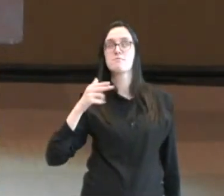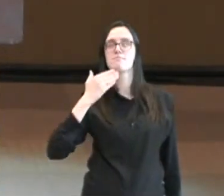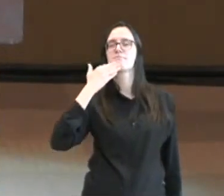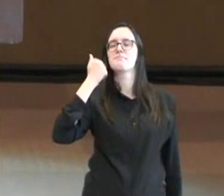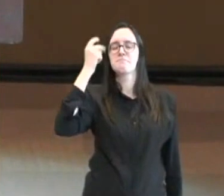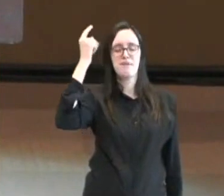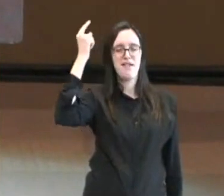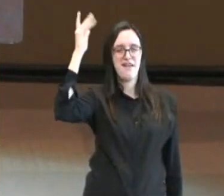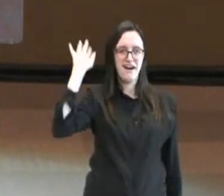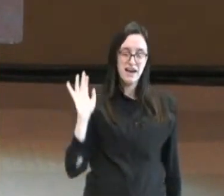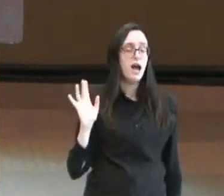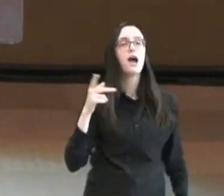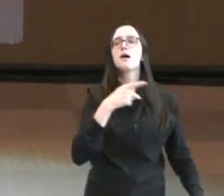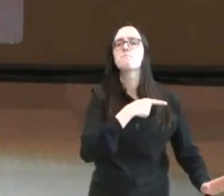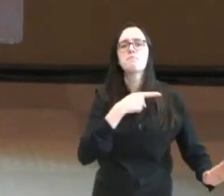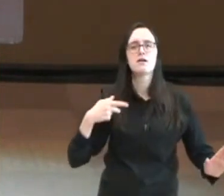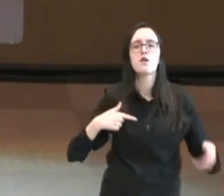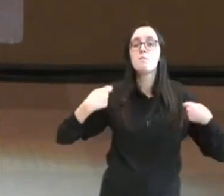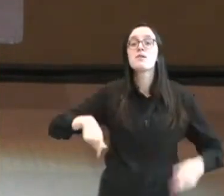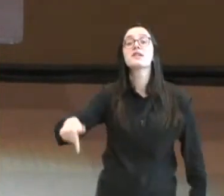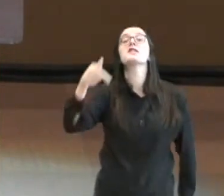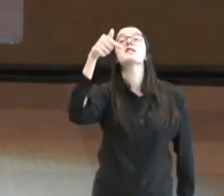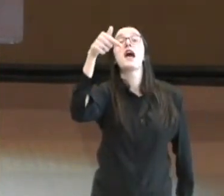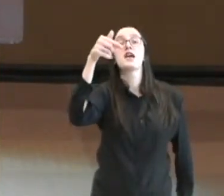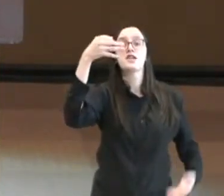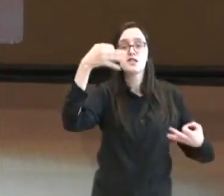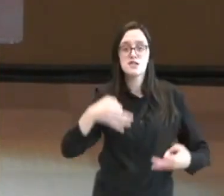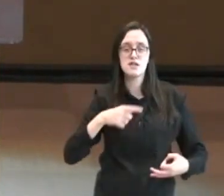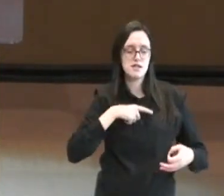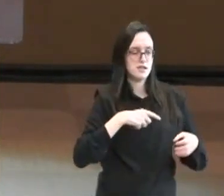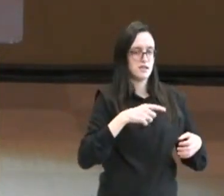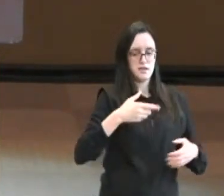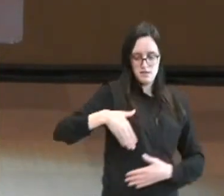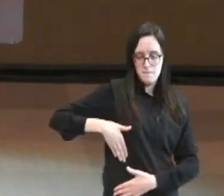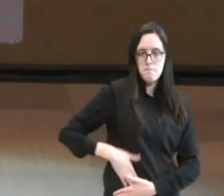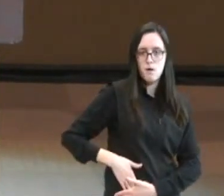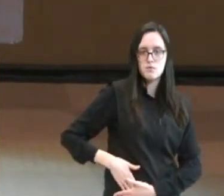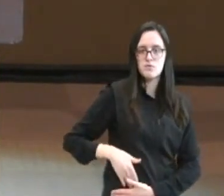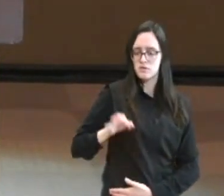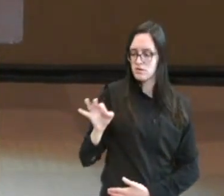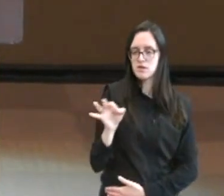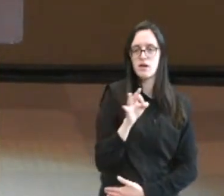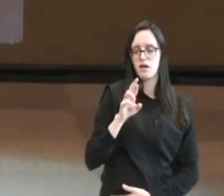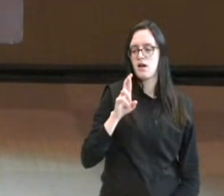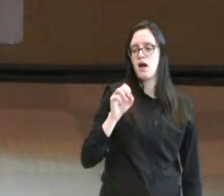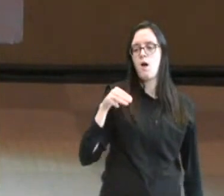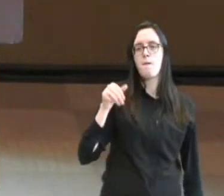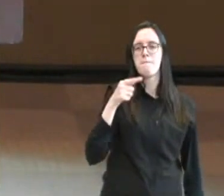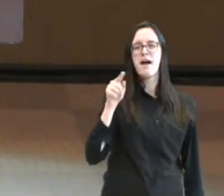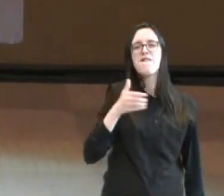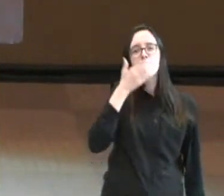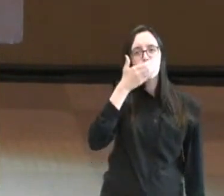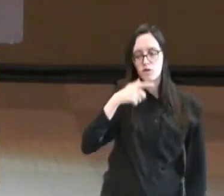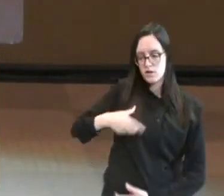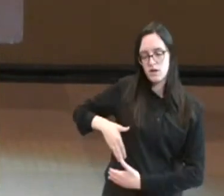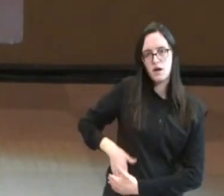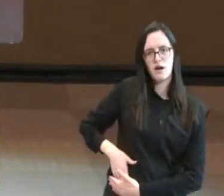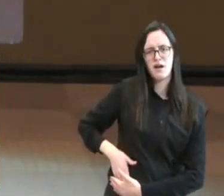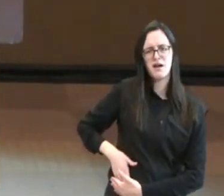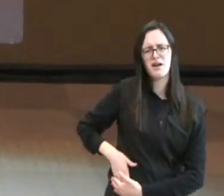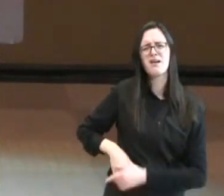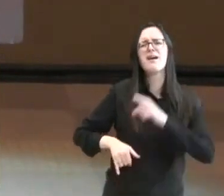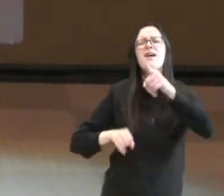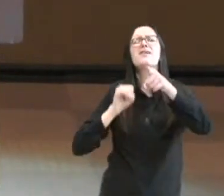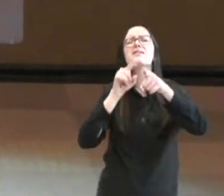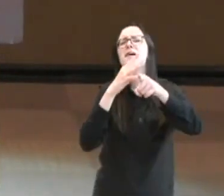gostoso. Pastor, tem que ter 7 sementes de romã no bolso. Quem conhece a Bíblia não precisa dessas coisas,